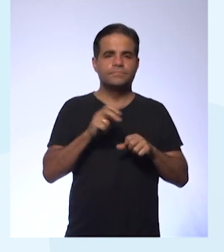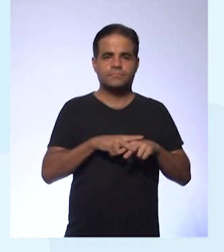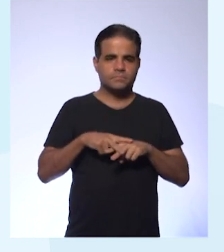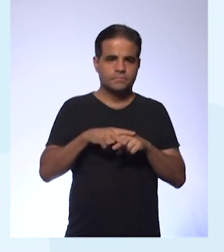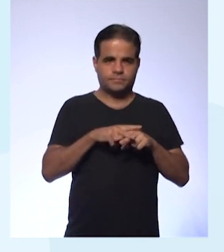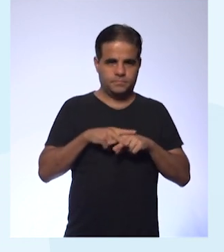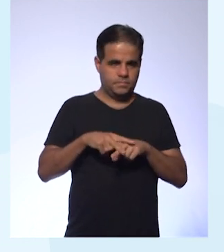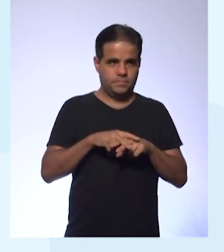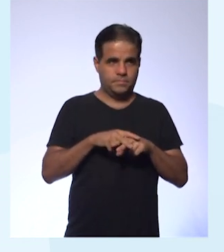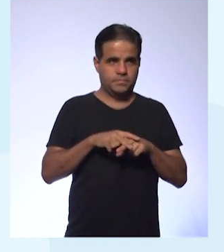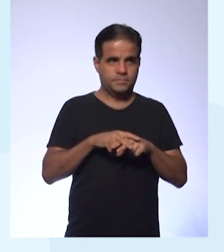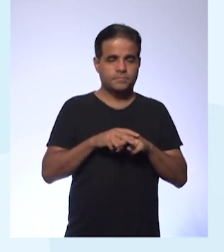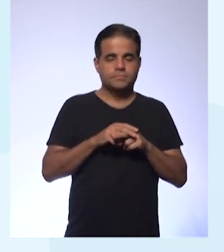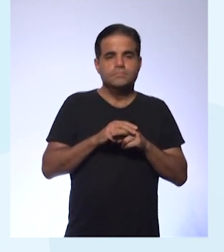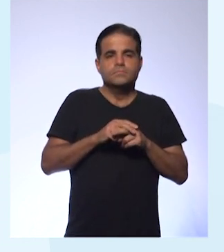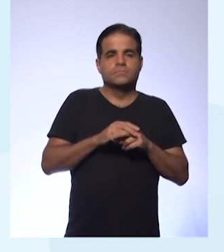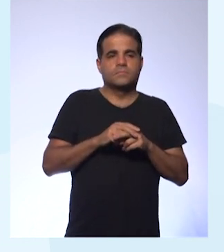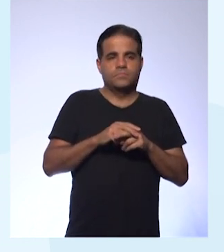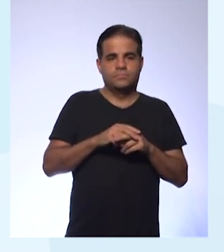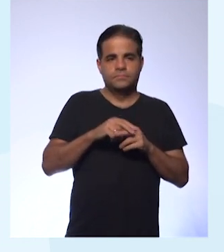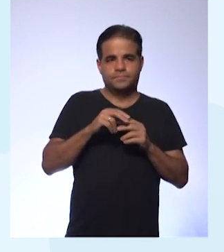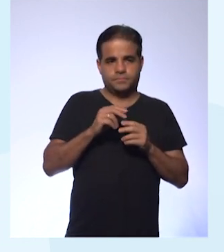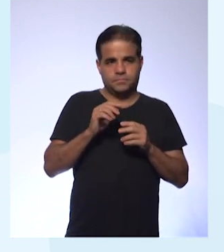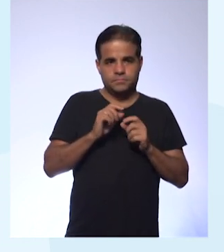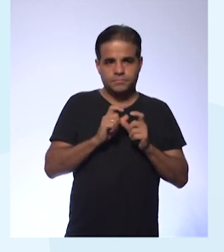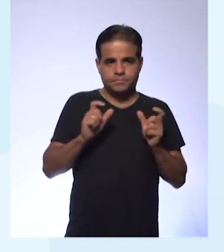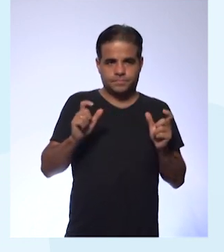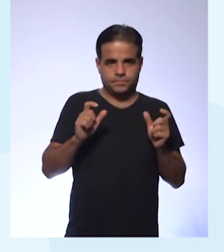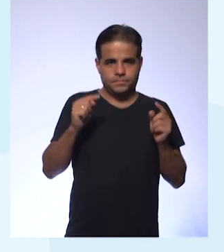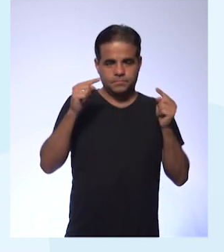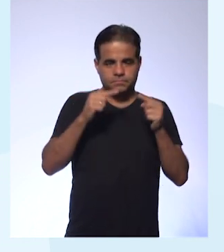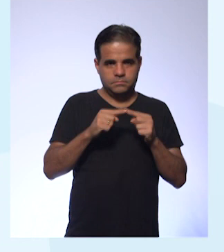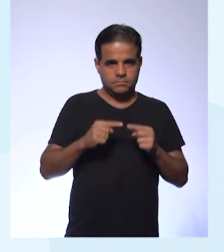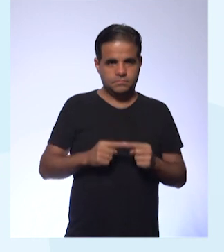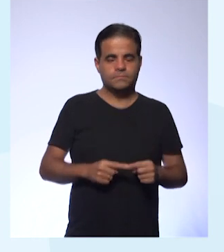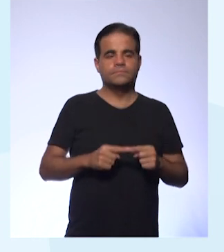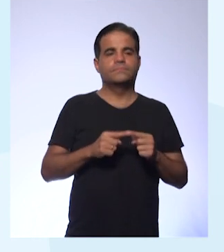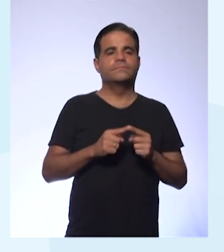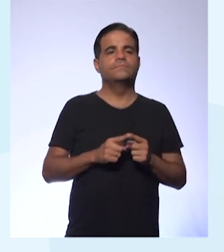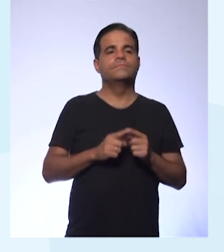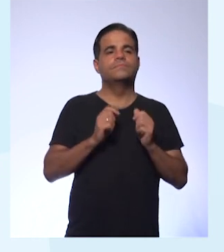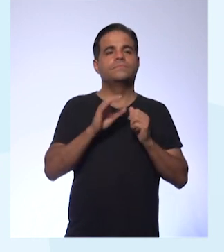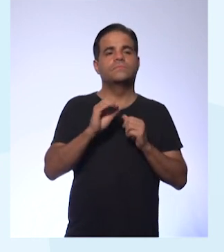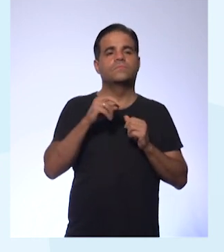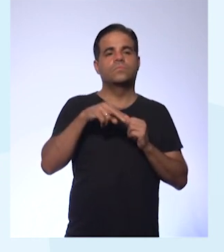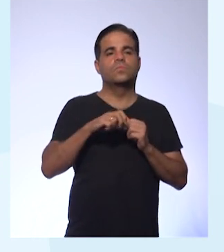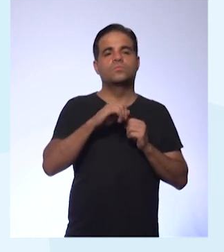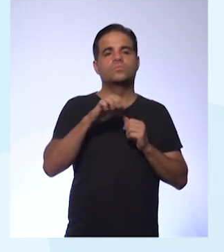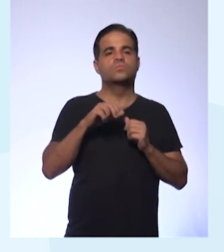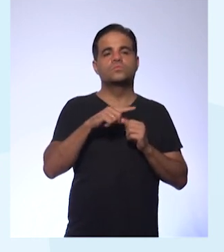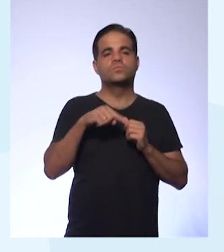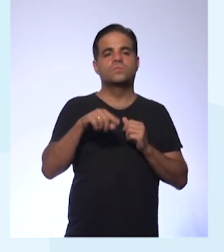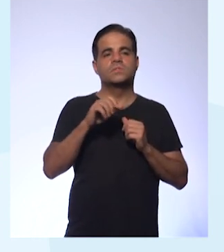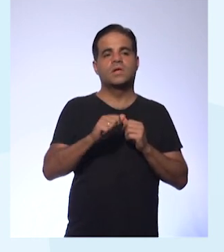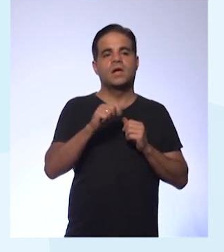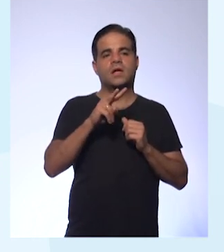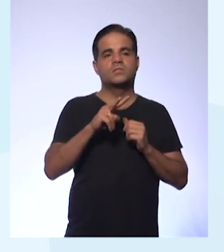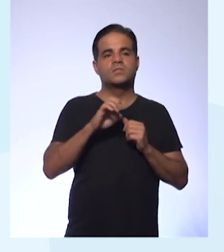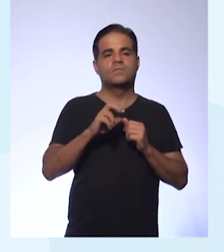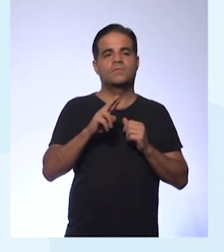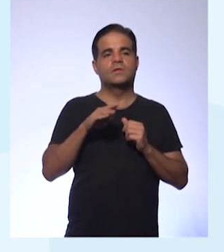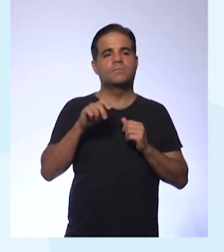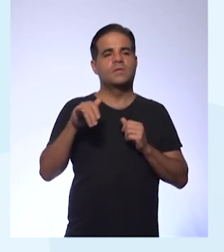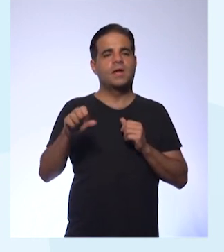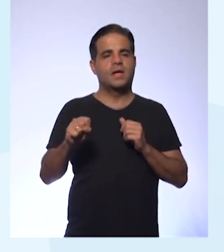orações subordinadas adverbiais e os efeitos de sentido das conjunções adverbiais. Aí eles vão ficar